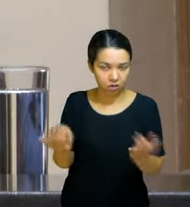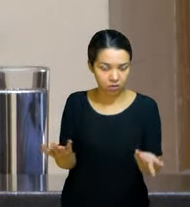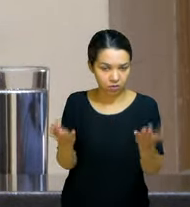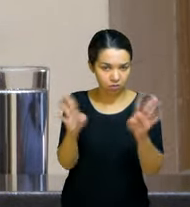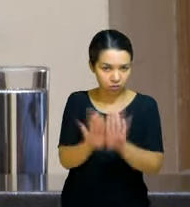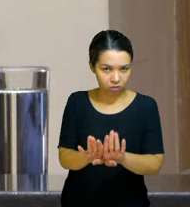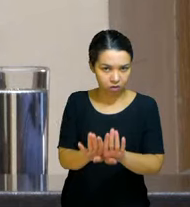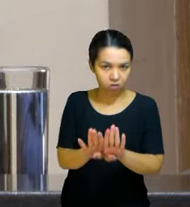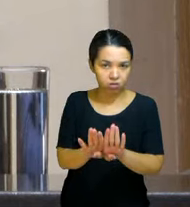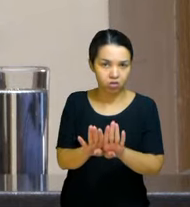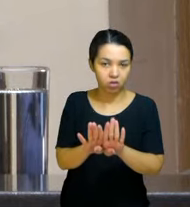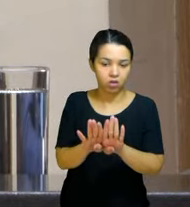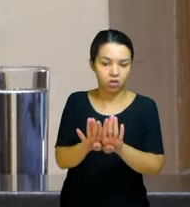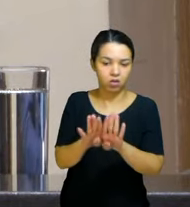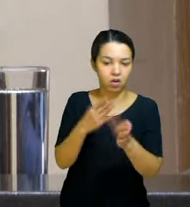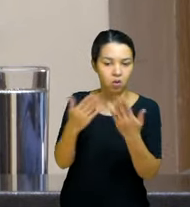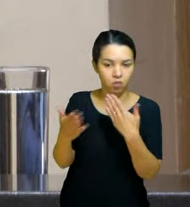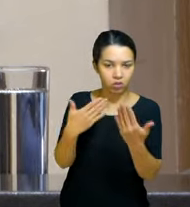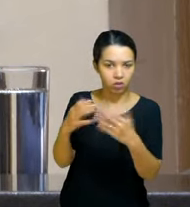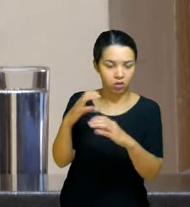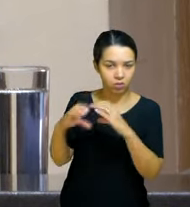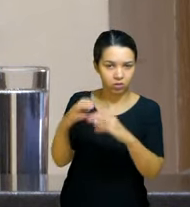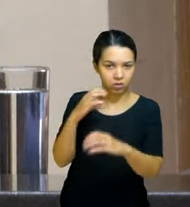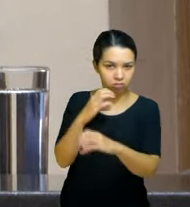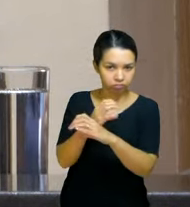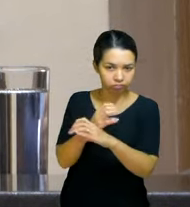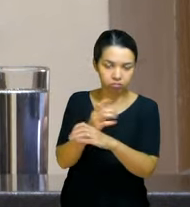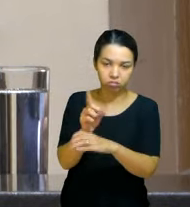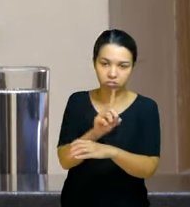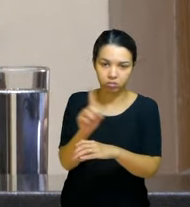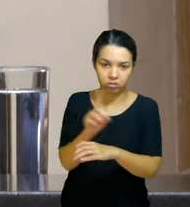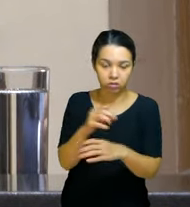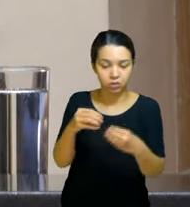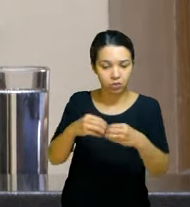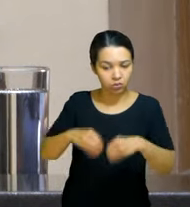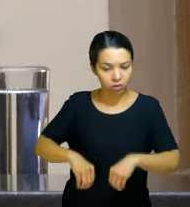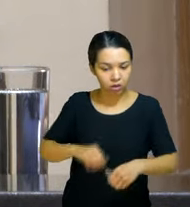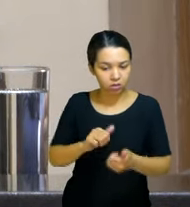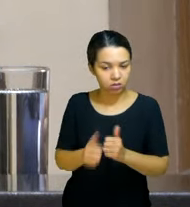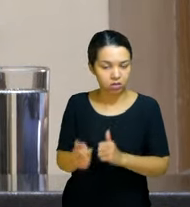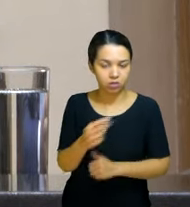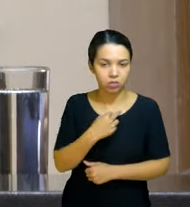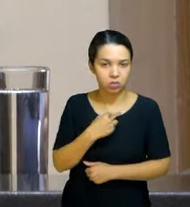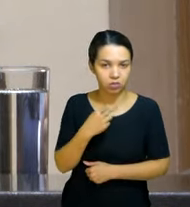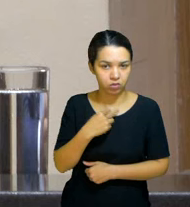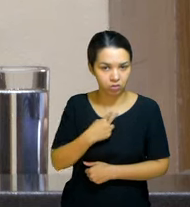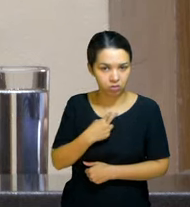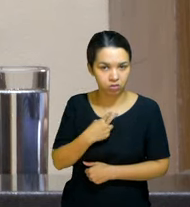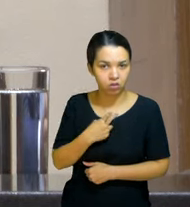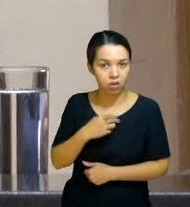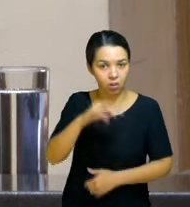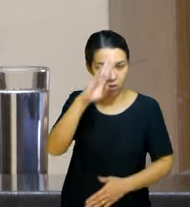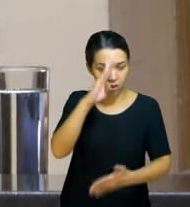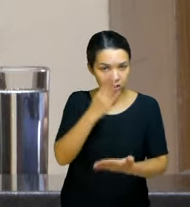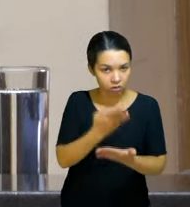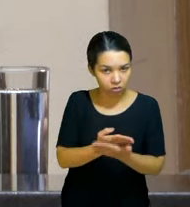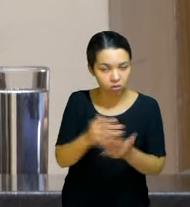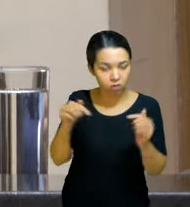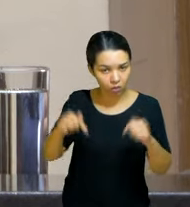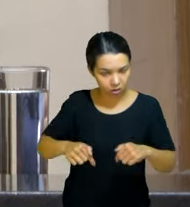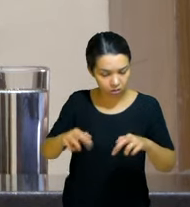diálogo para não prejudicar nenhum atleta. Eu acredito que essa audiência